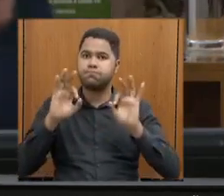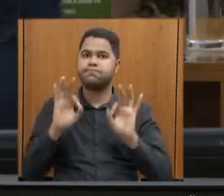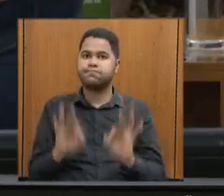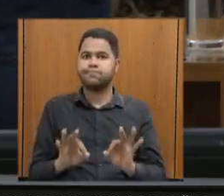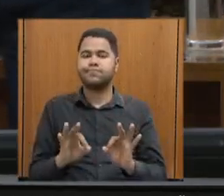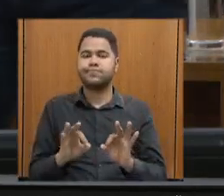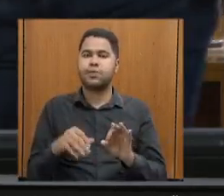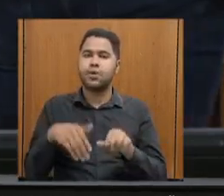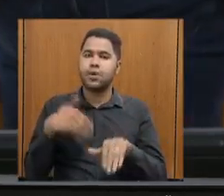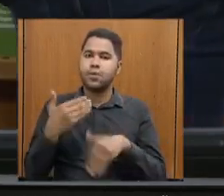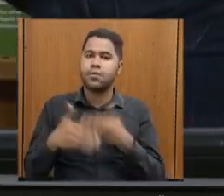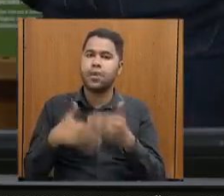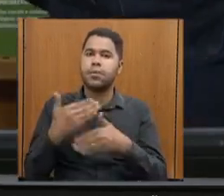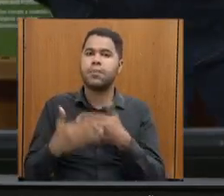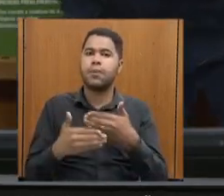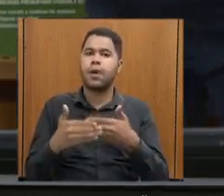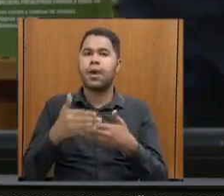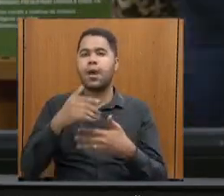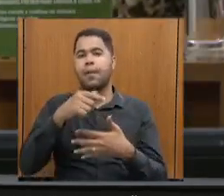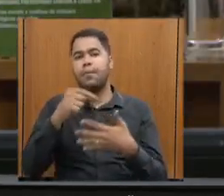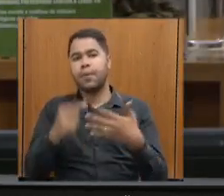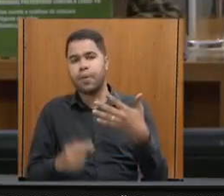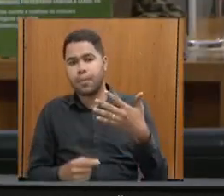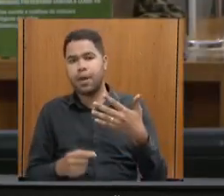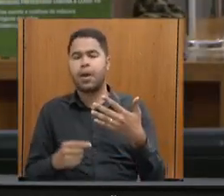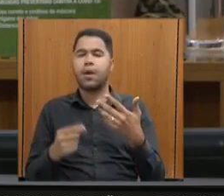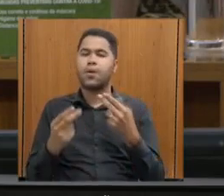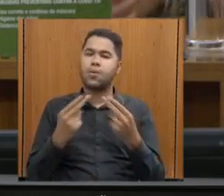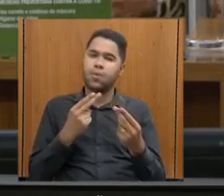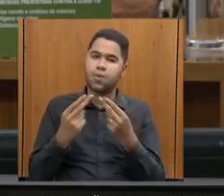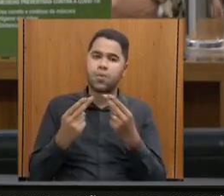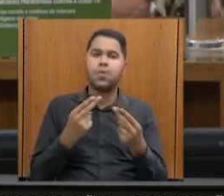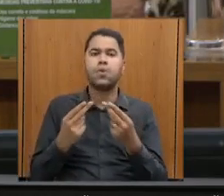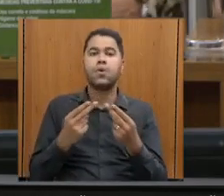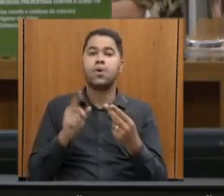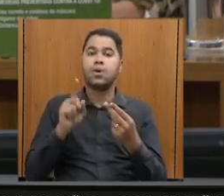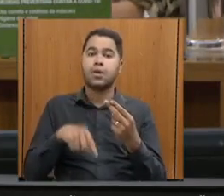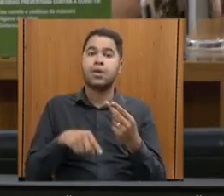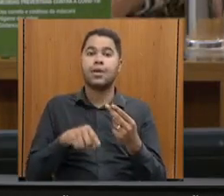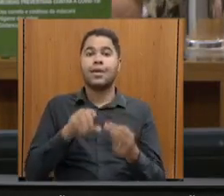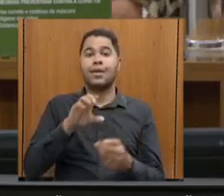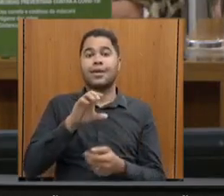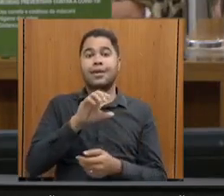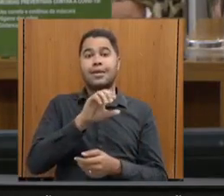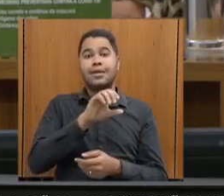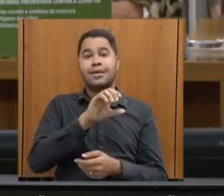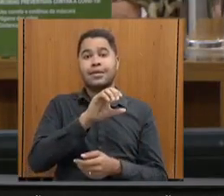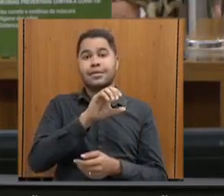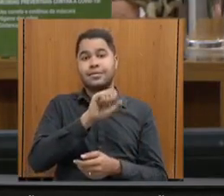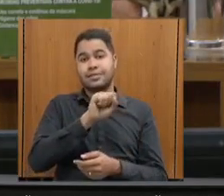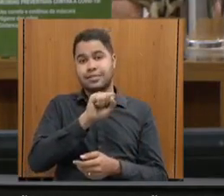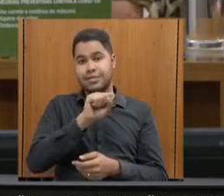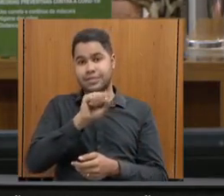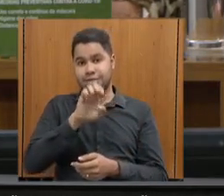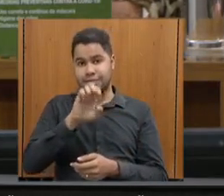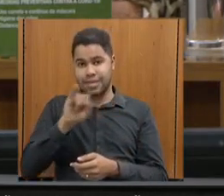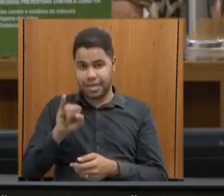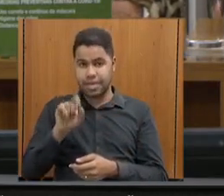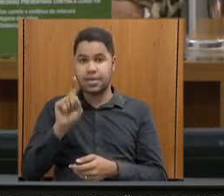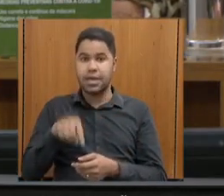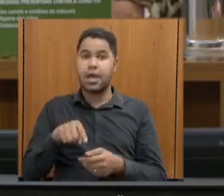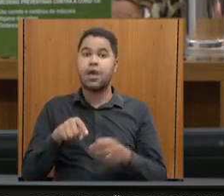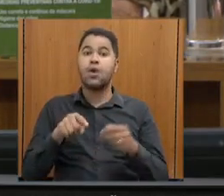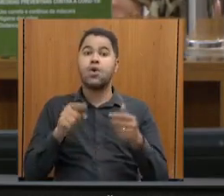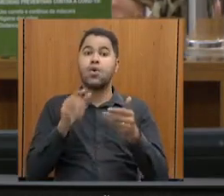né o procedimento de licenciamento urbanístico que passa a ser tramitado vir sei ganha agilidade reduz o